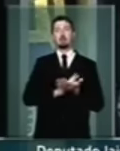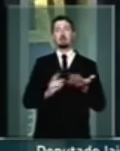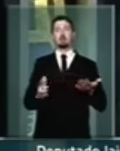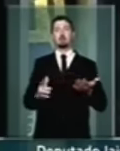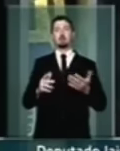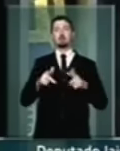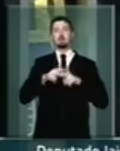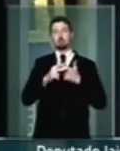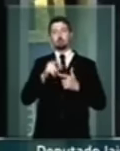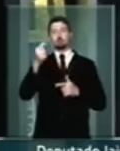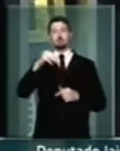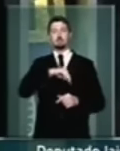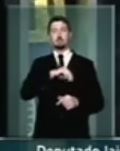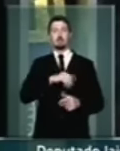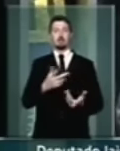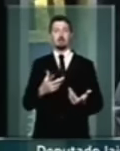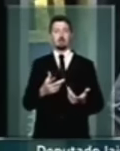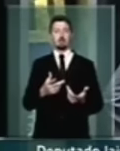inflação bateu exatos